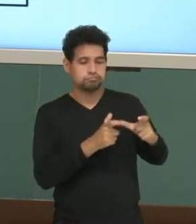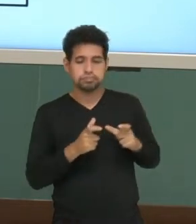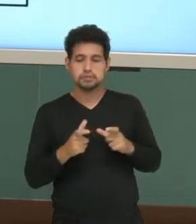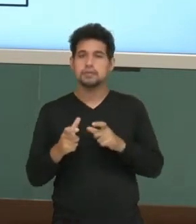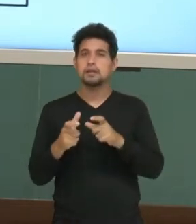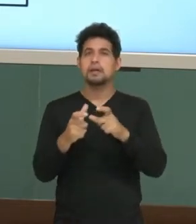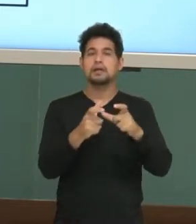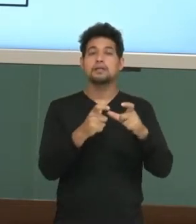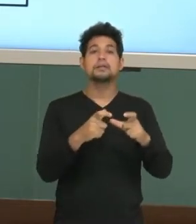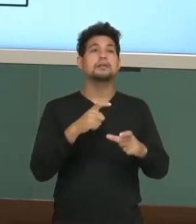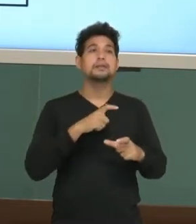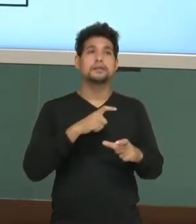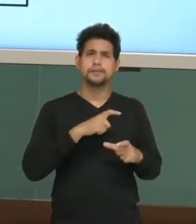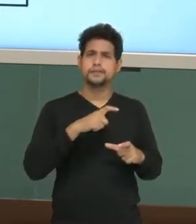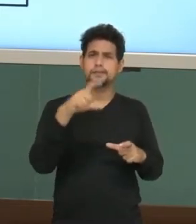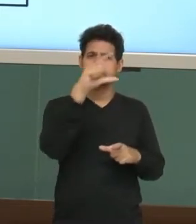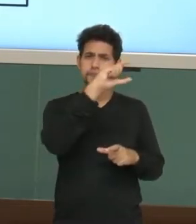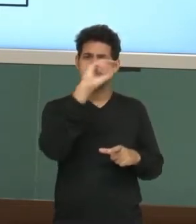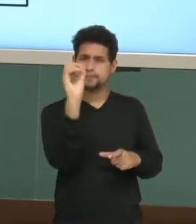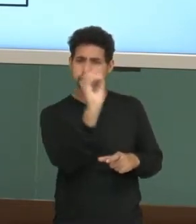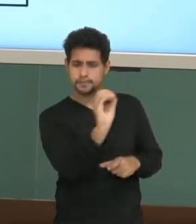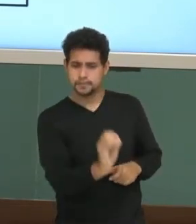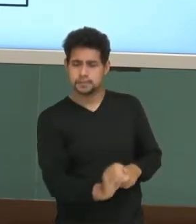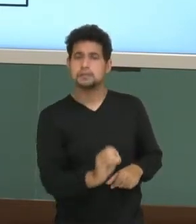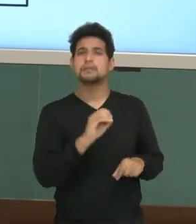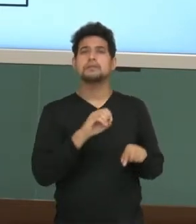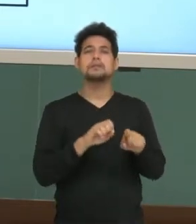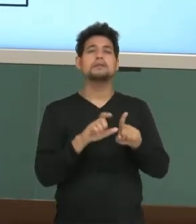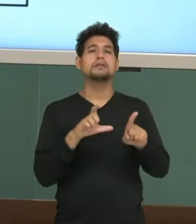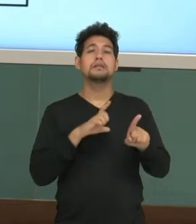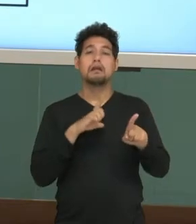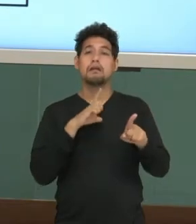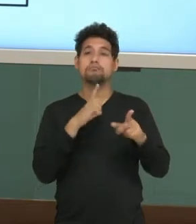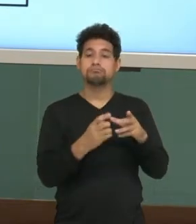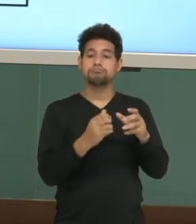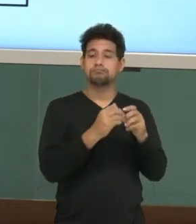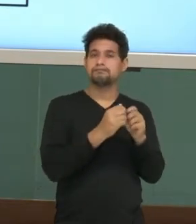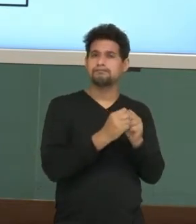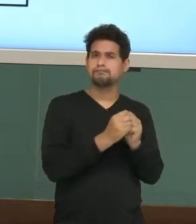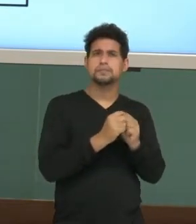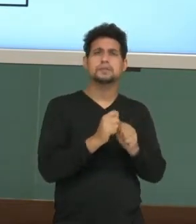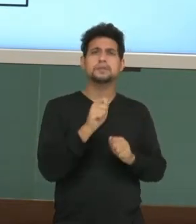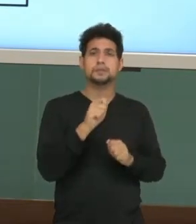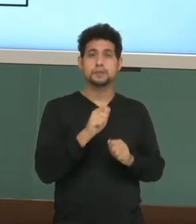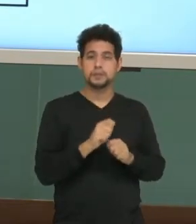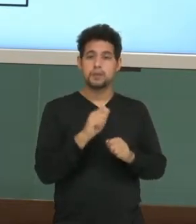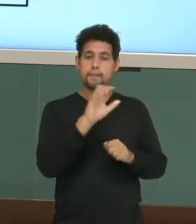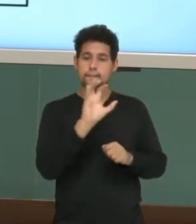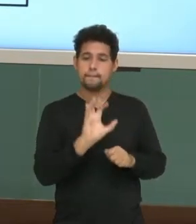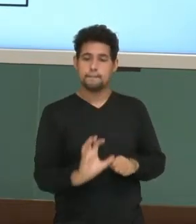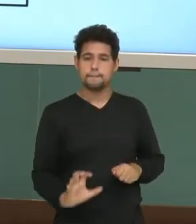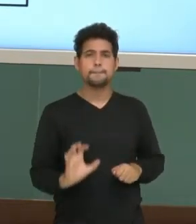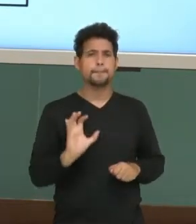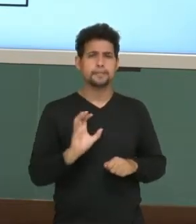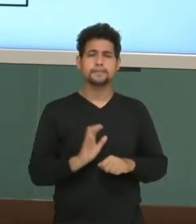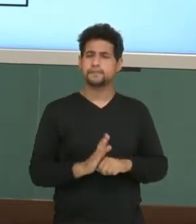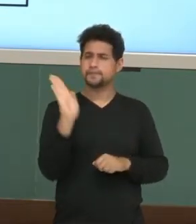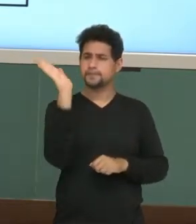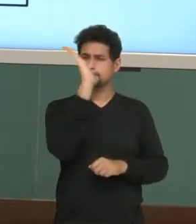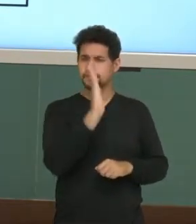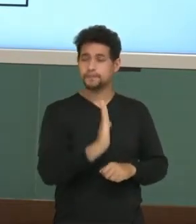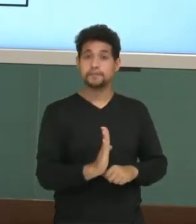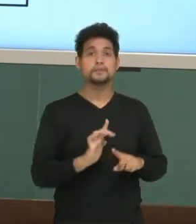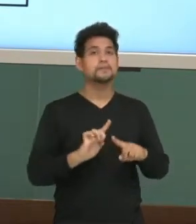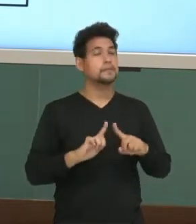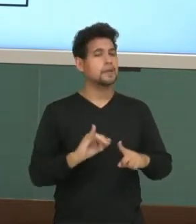estão na área oceânica e também algumas áreas no interior do continente, algumas áreas no interior do Brasil.